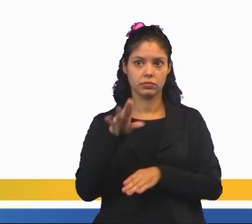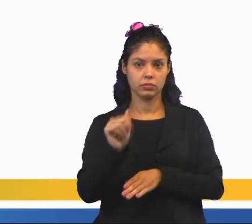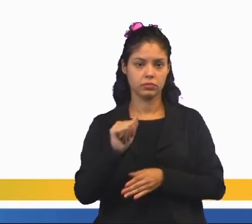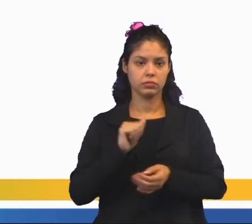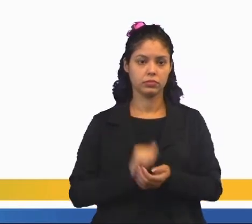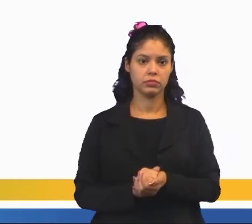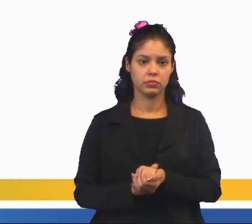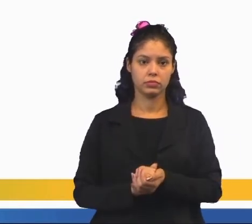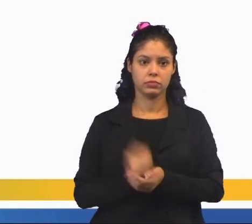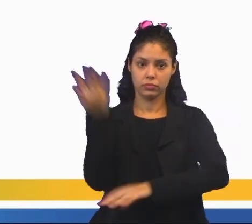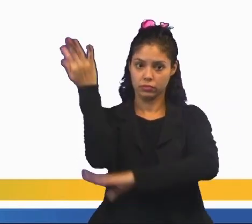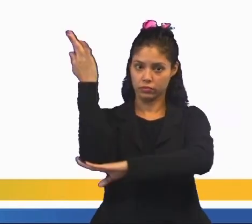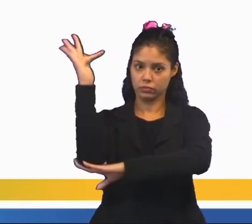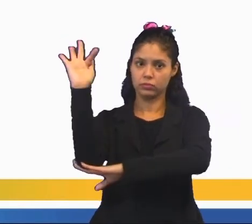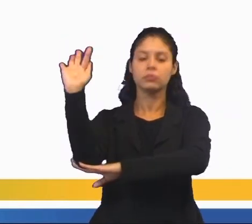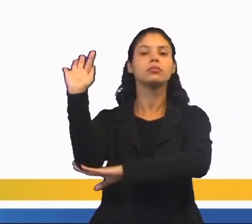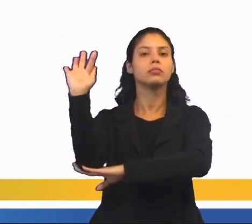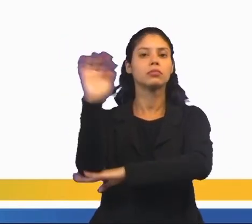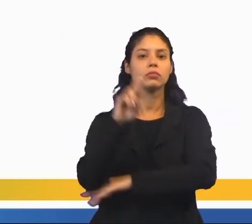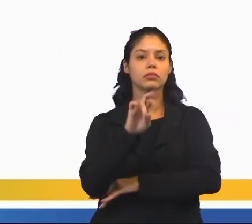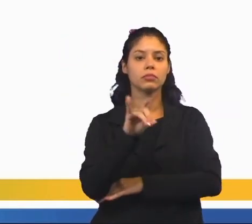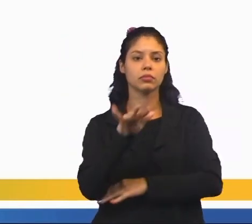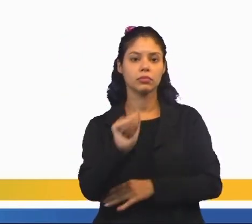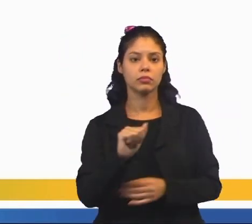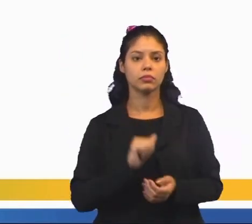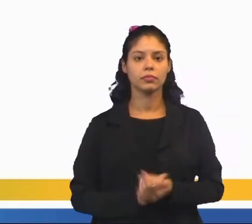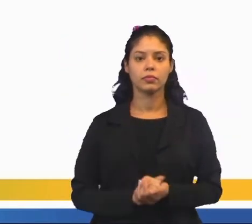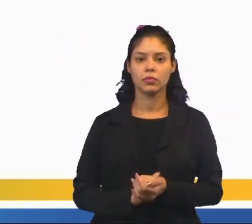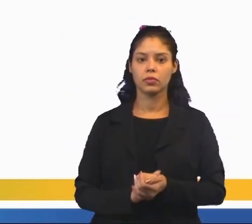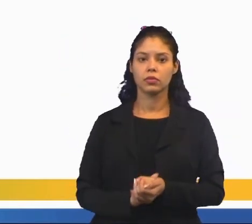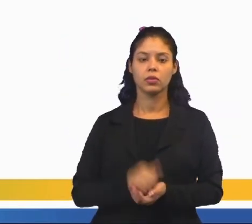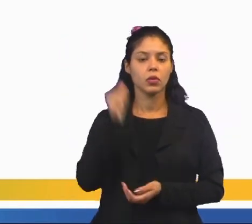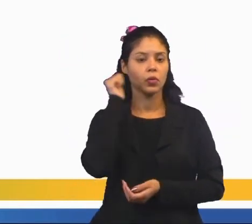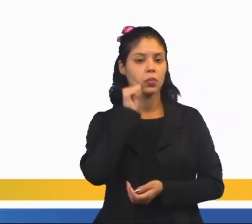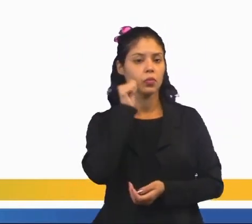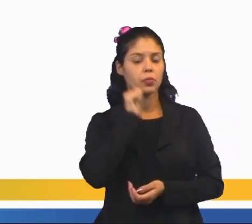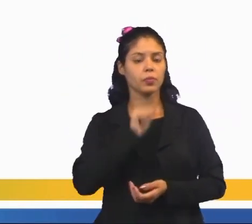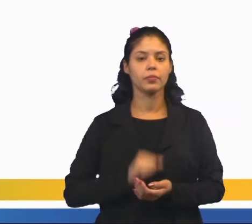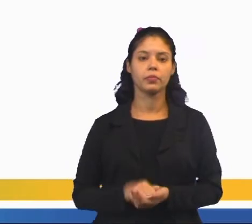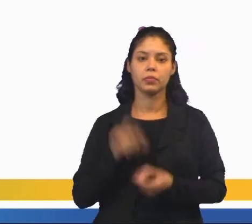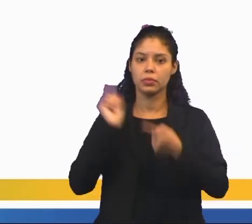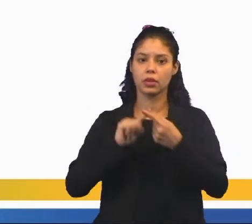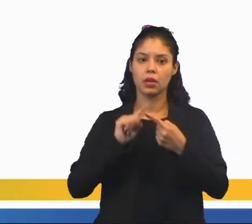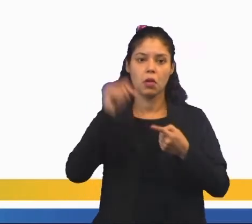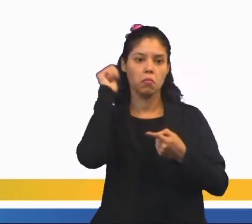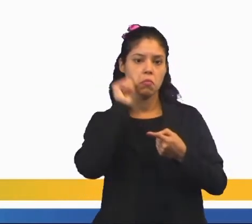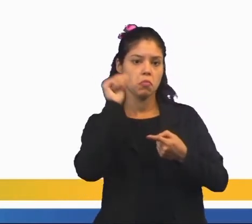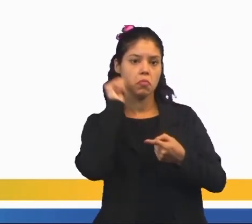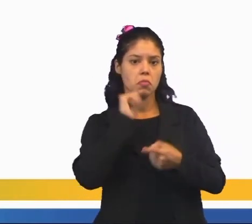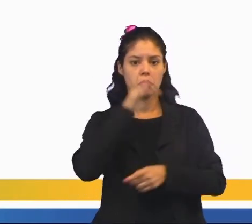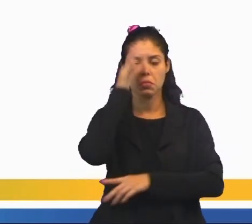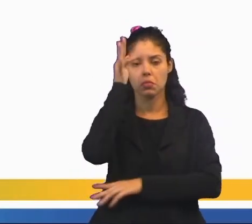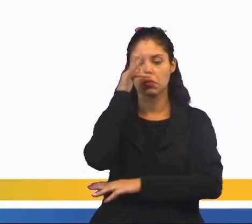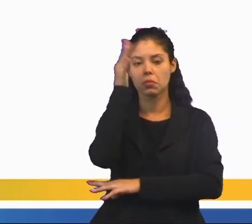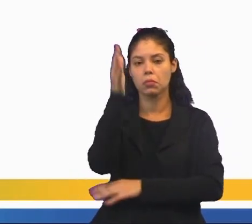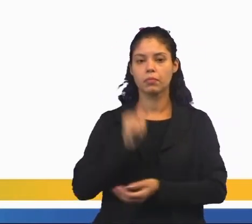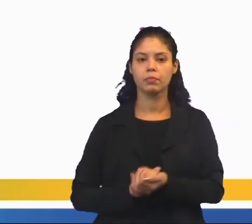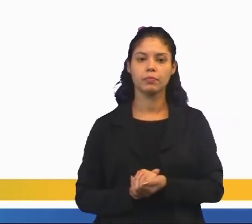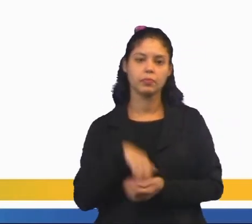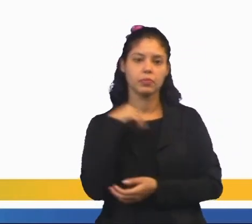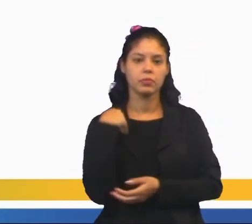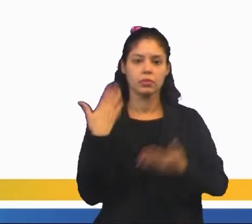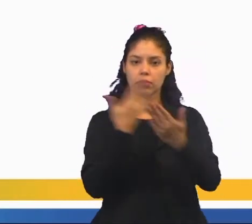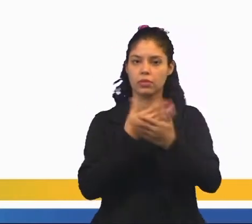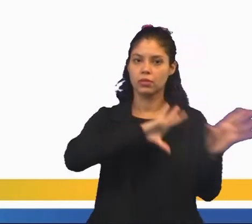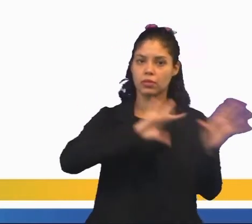Jardineira, francês, jardineiro, substantivo feminino. Primeiro, mulher de jardineiro ou mulher